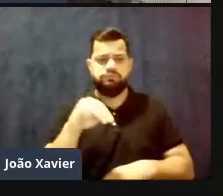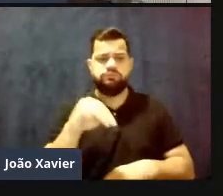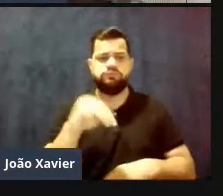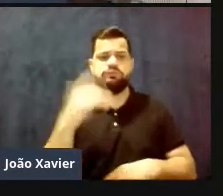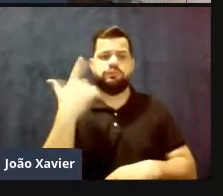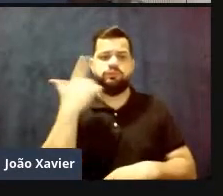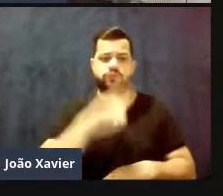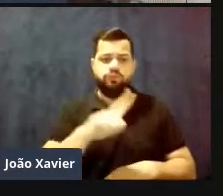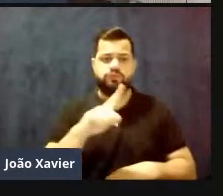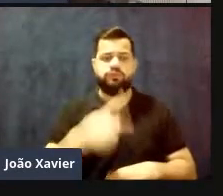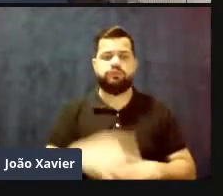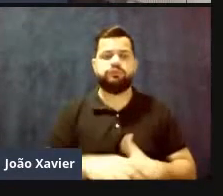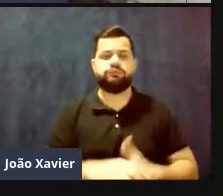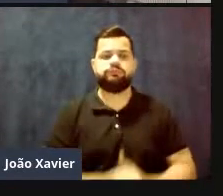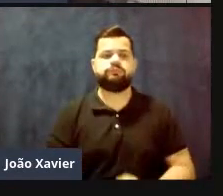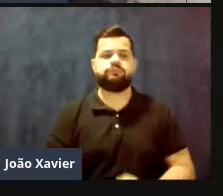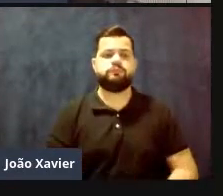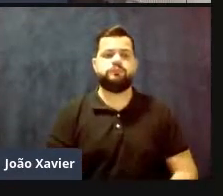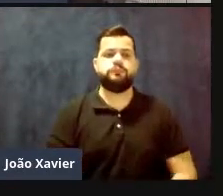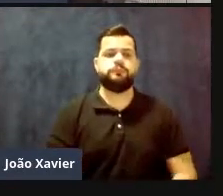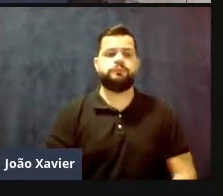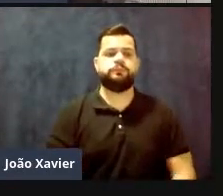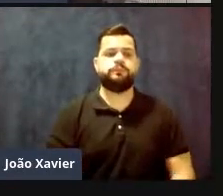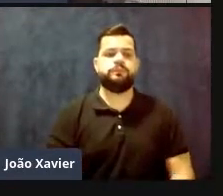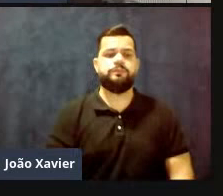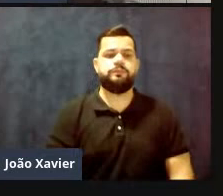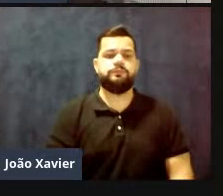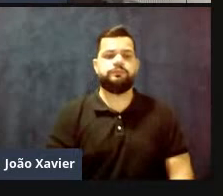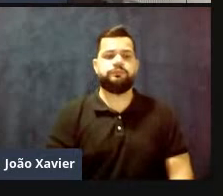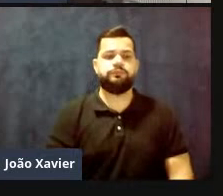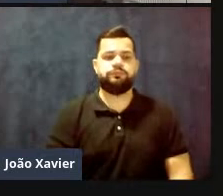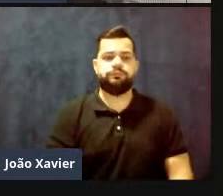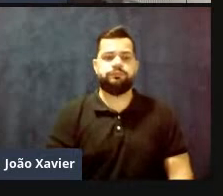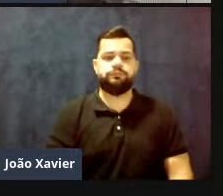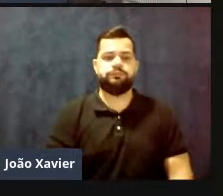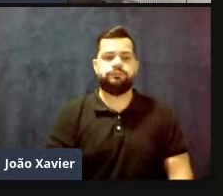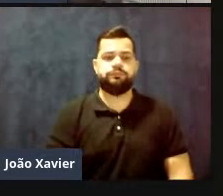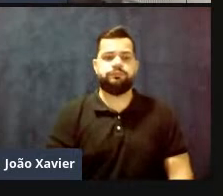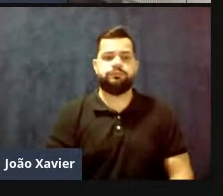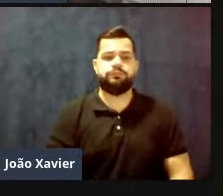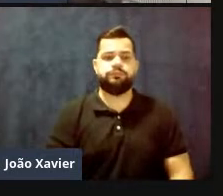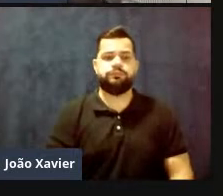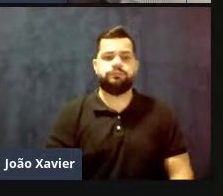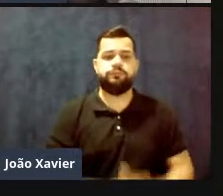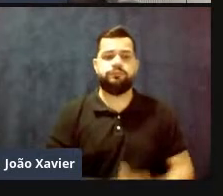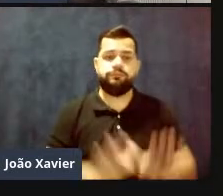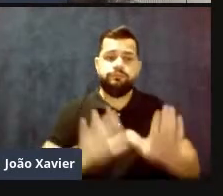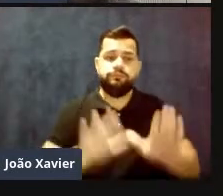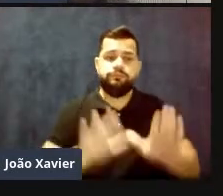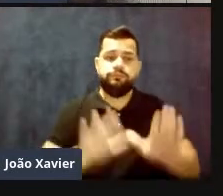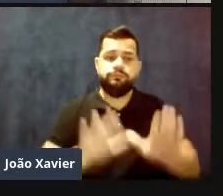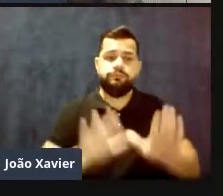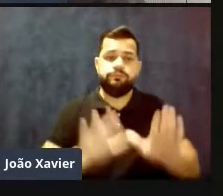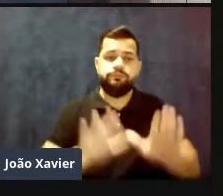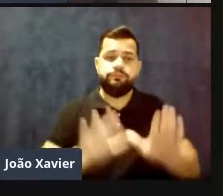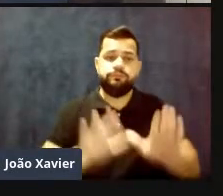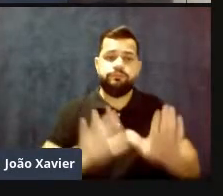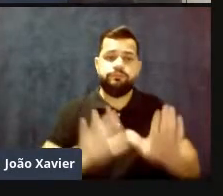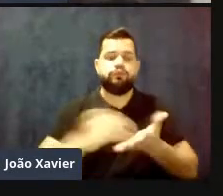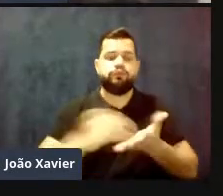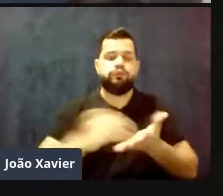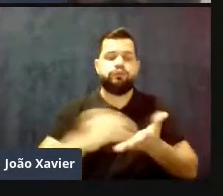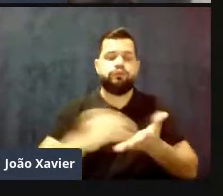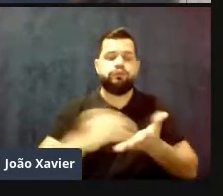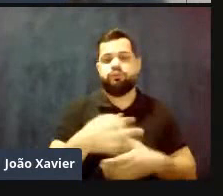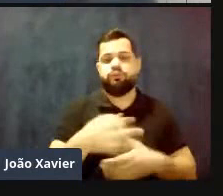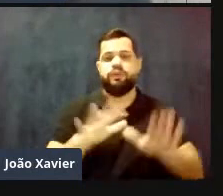né? Felizmente, a gente tem esse tipo de recurso para conseguir trabalhar com uma coisa que era tão nova, né? Mas isso pediu um